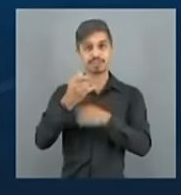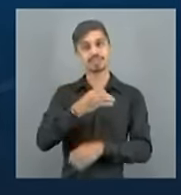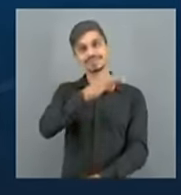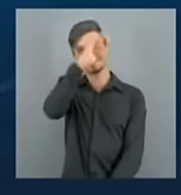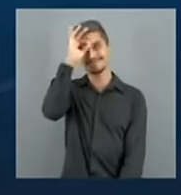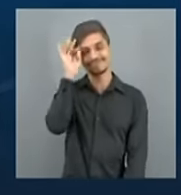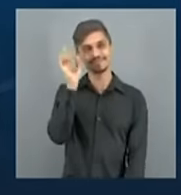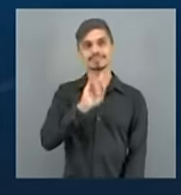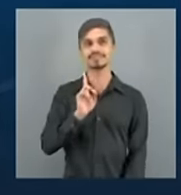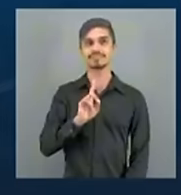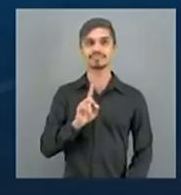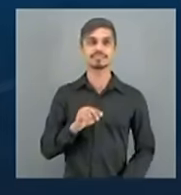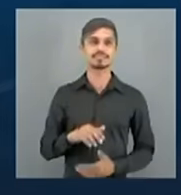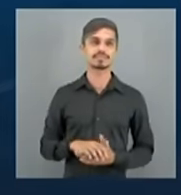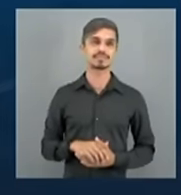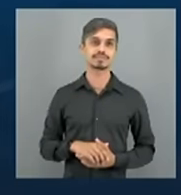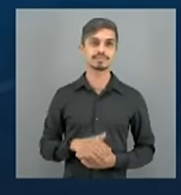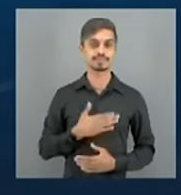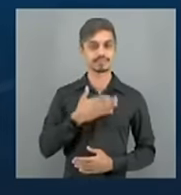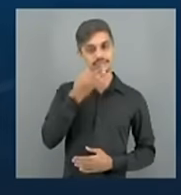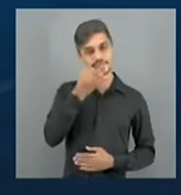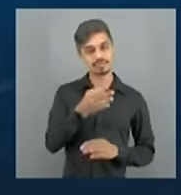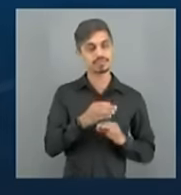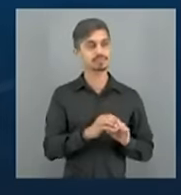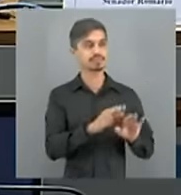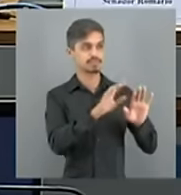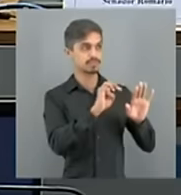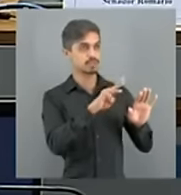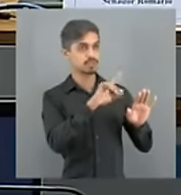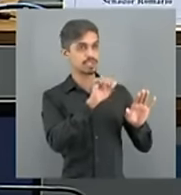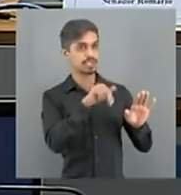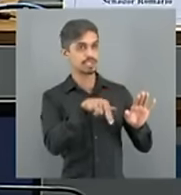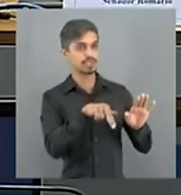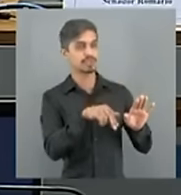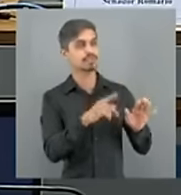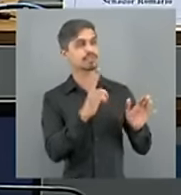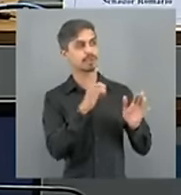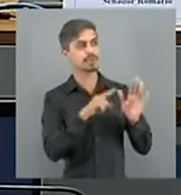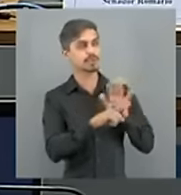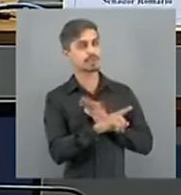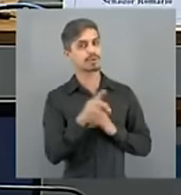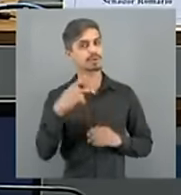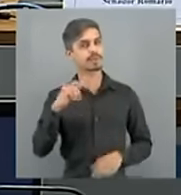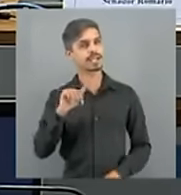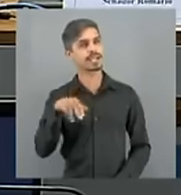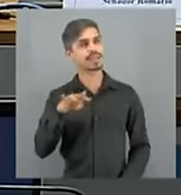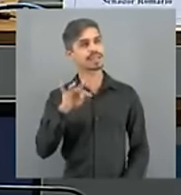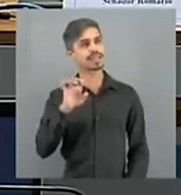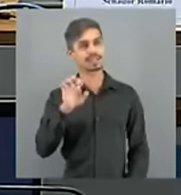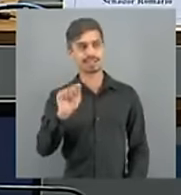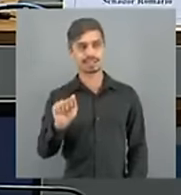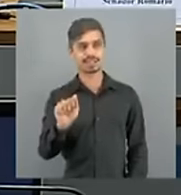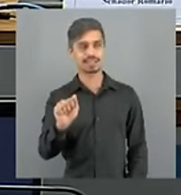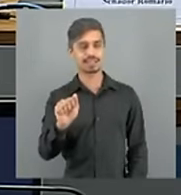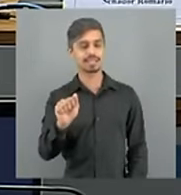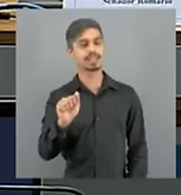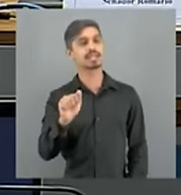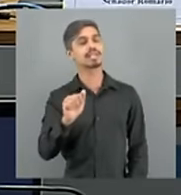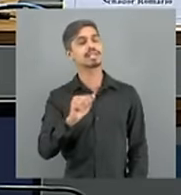né? No meu ponto de vista. Seu William, só uma pergunta. Assim como Paquetá,